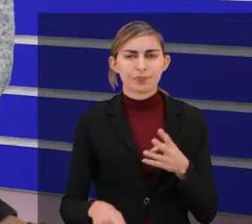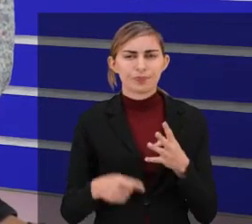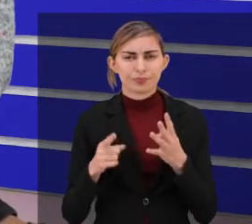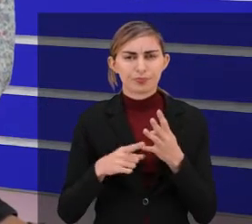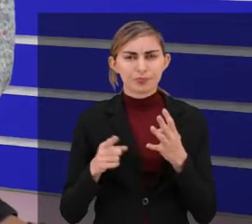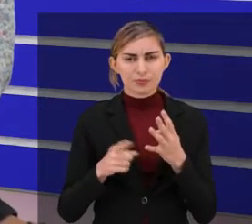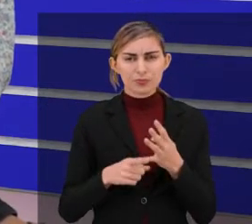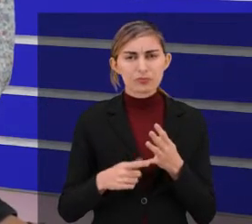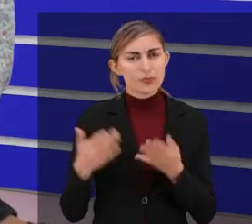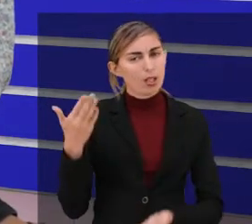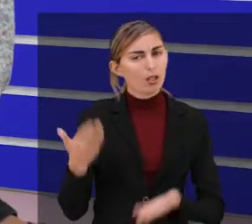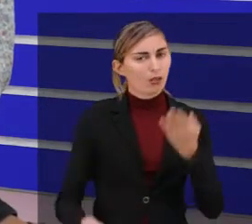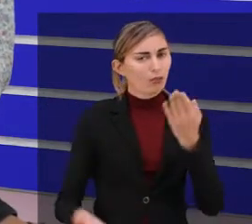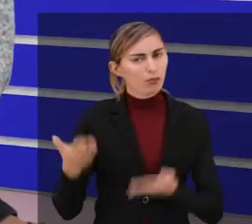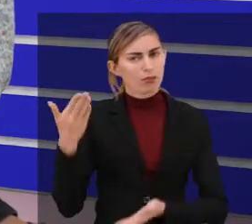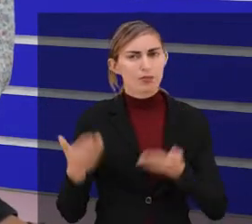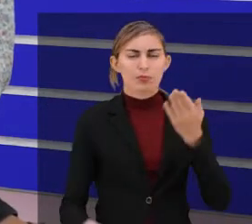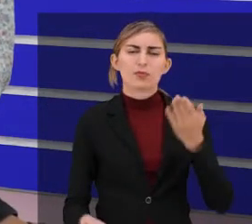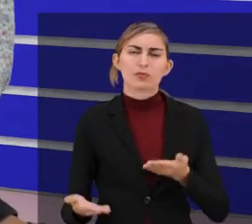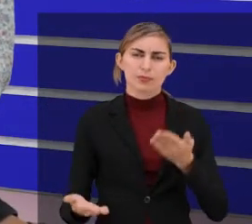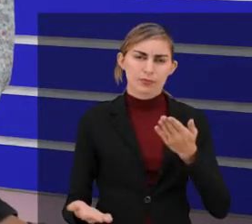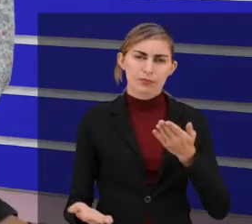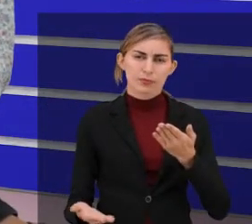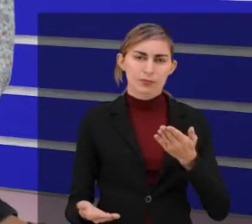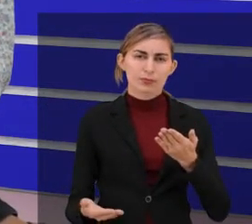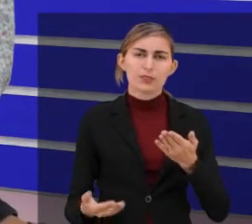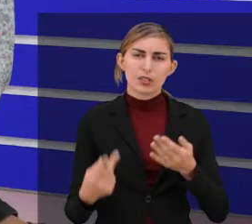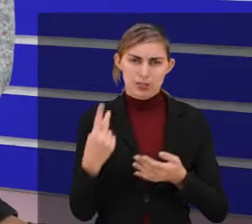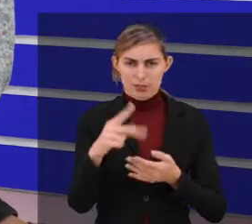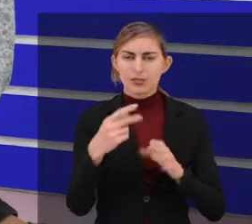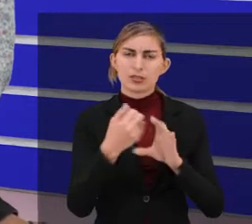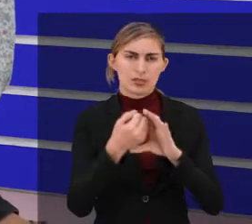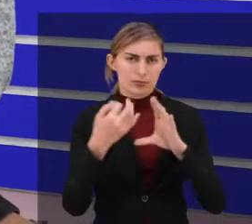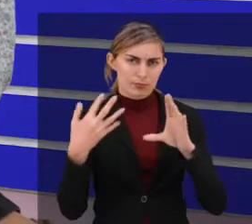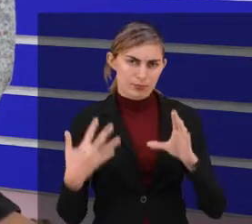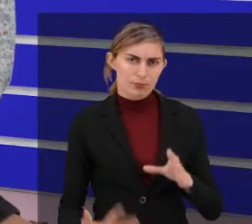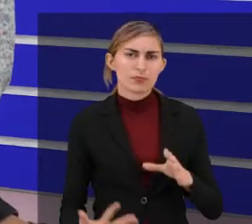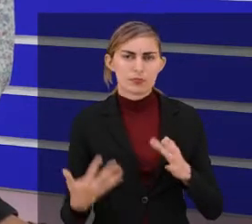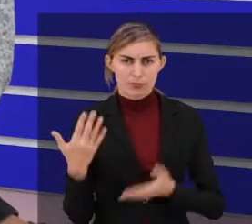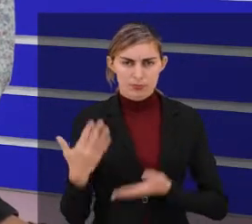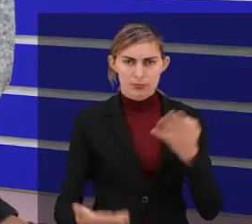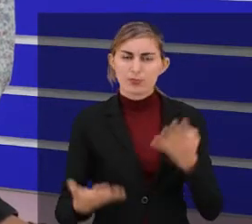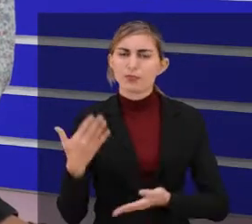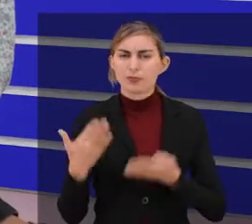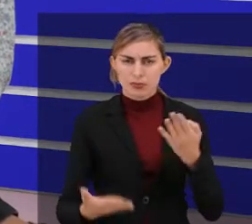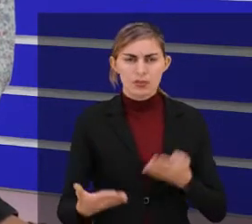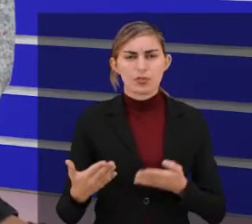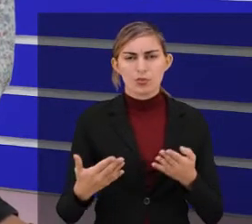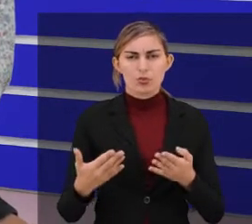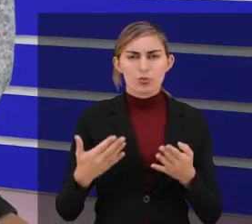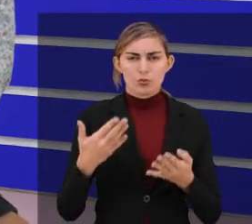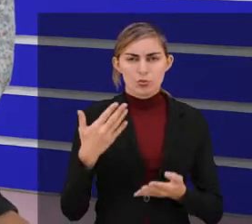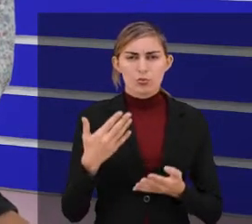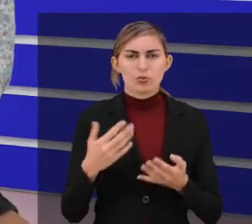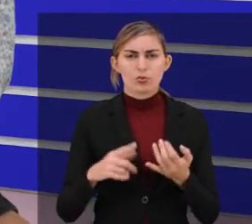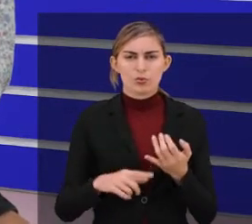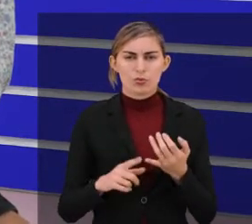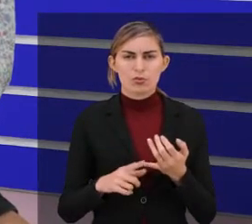aqueles que são equilibrados. Neste aspecto, as características do